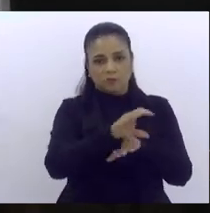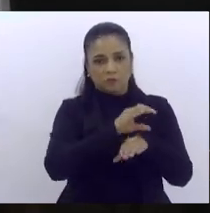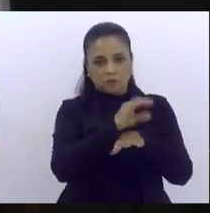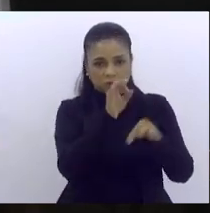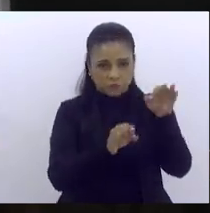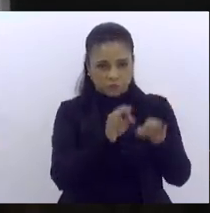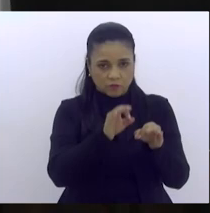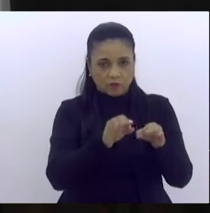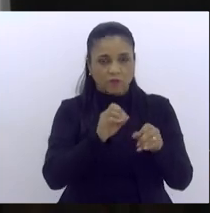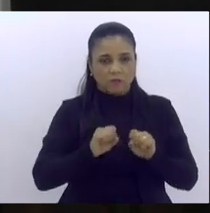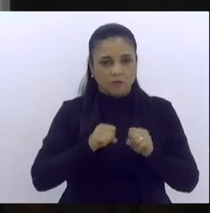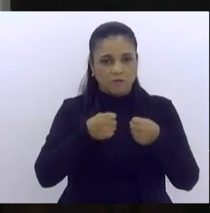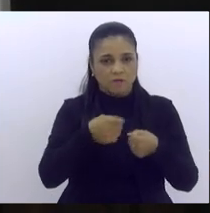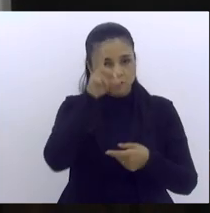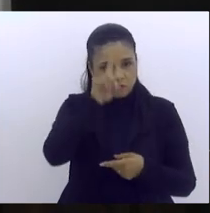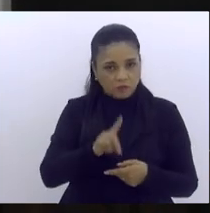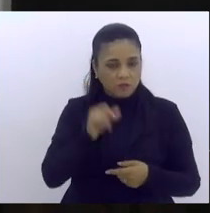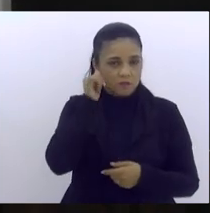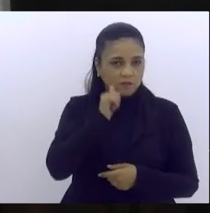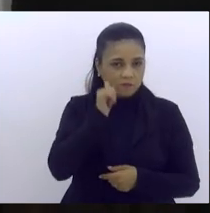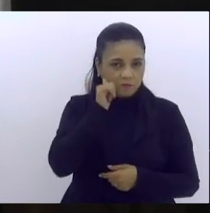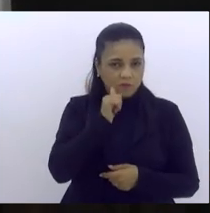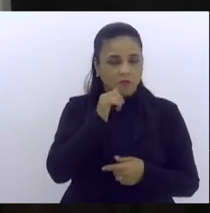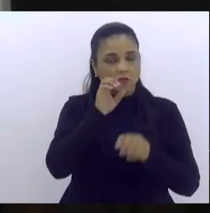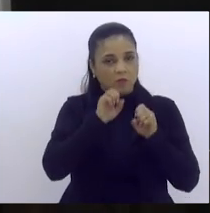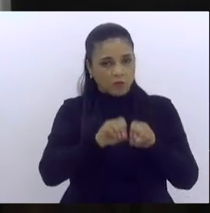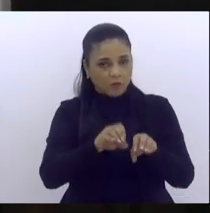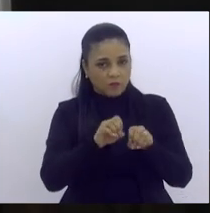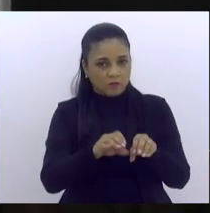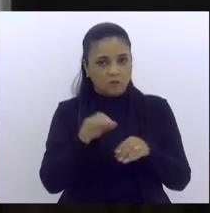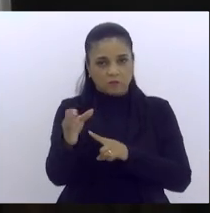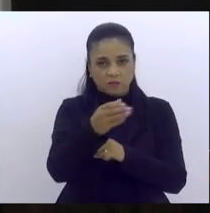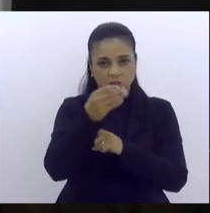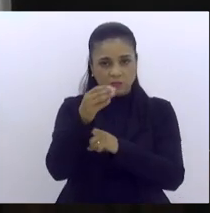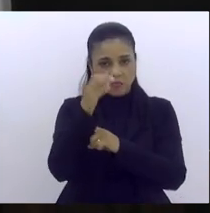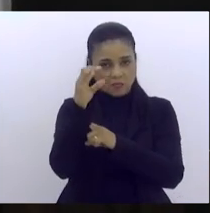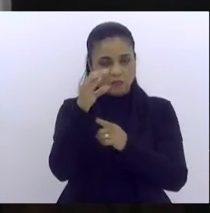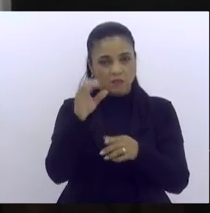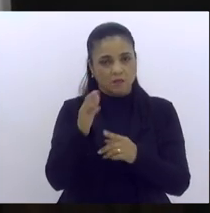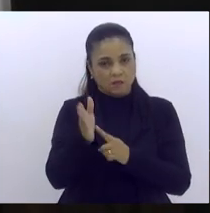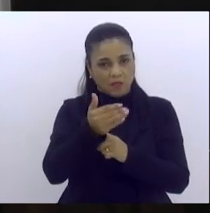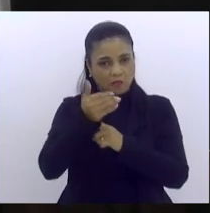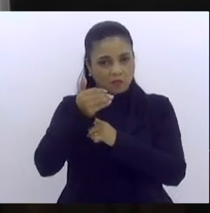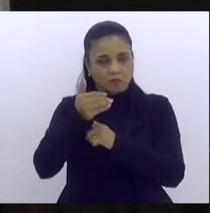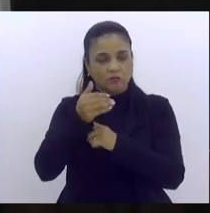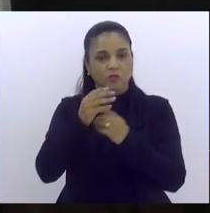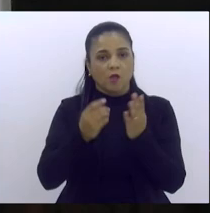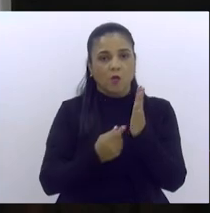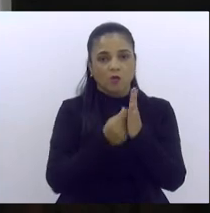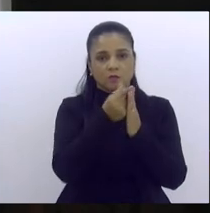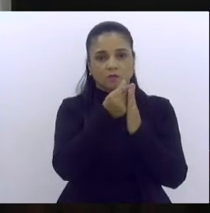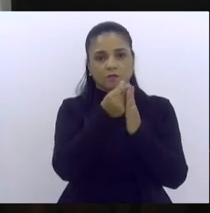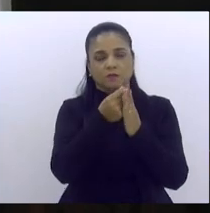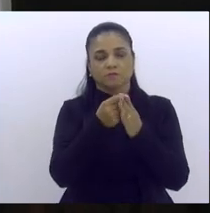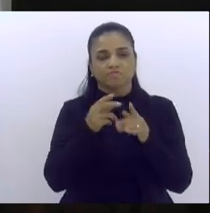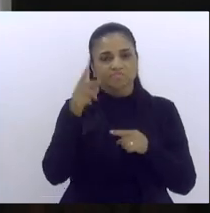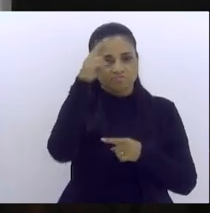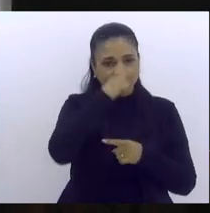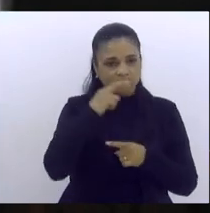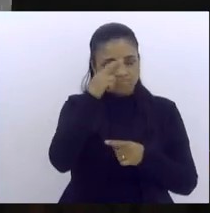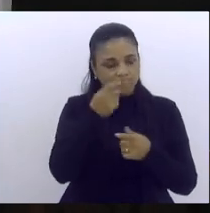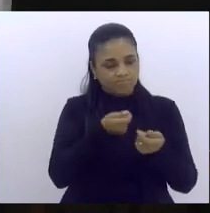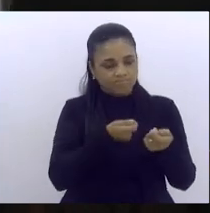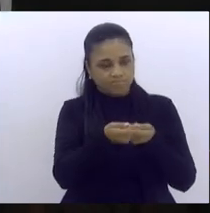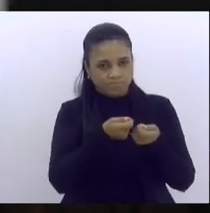e Justiça, Defesa dos Direitos da Mulher, de Educação, Ciência e Tecnologia e de Orçamento, Finanças, Fiscalização